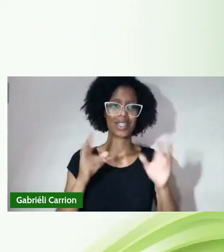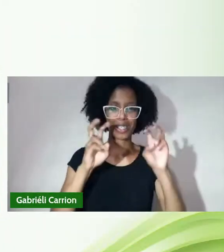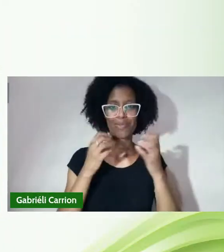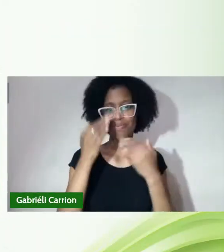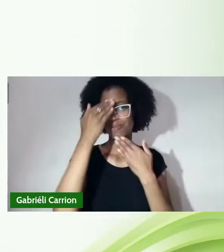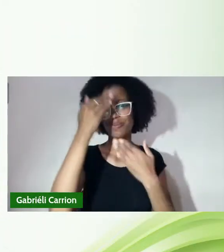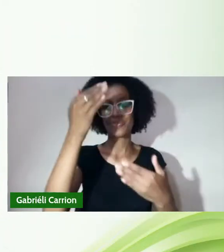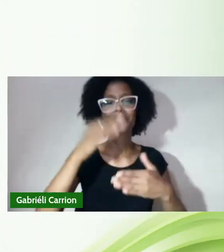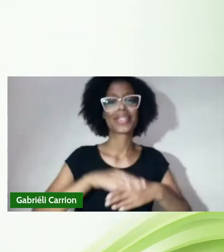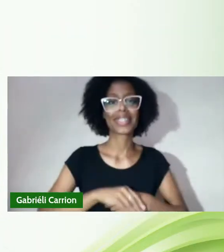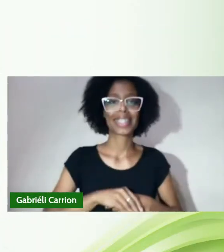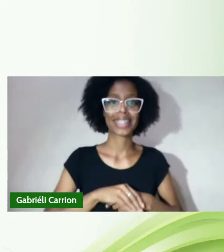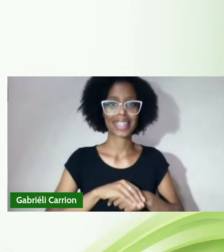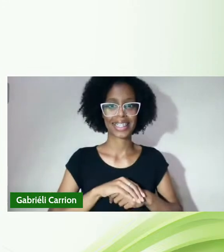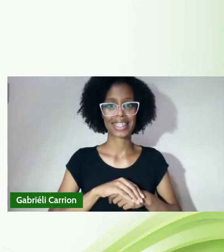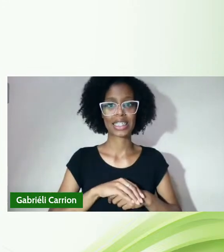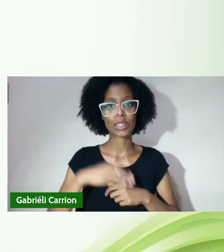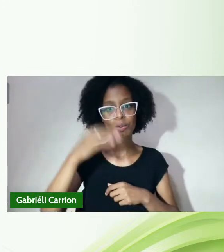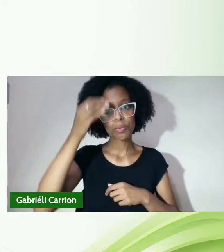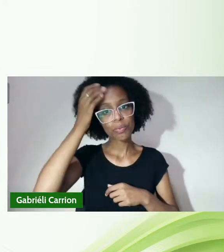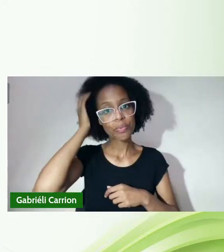obrigada.